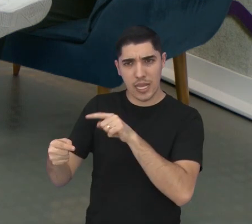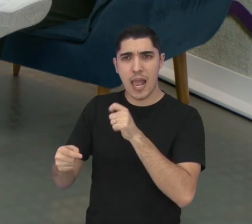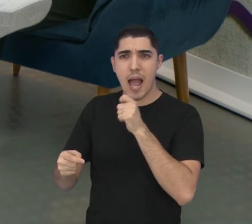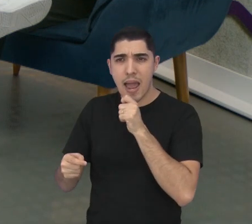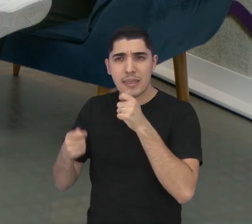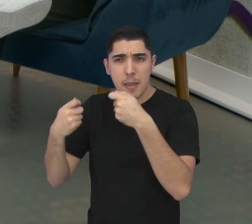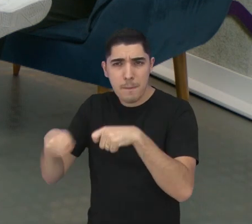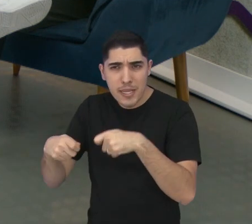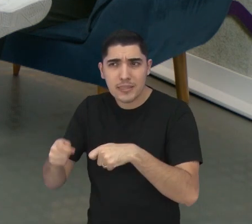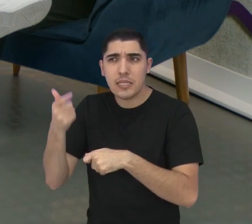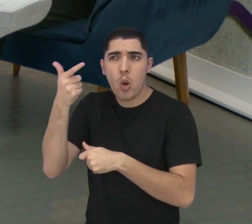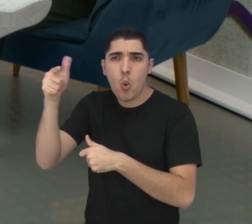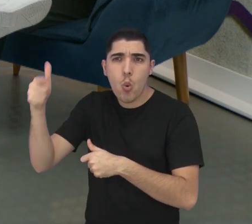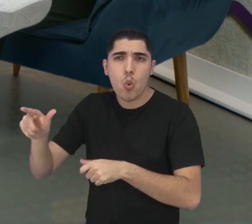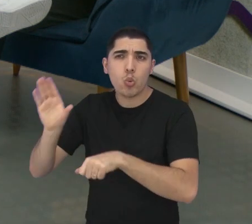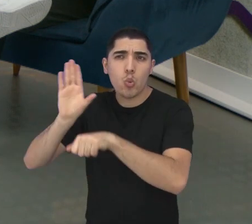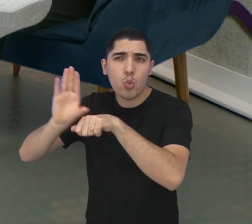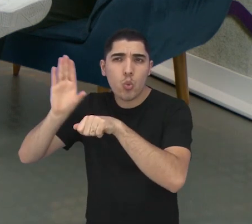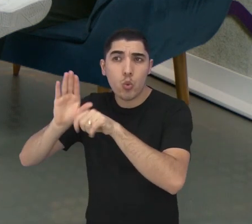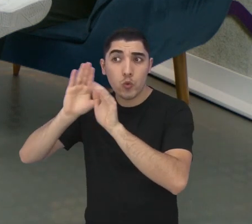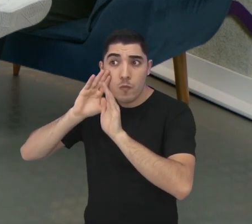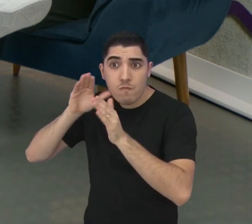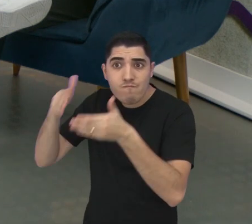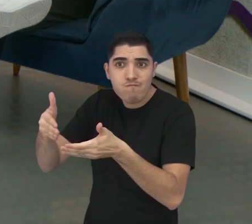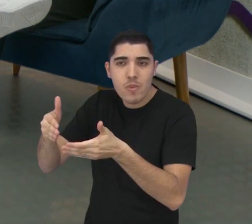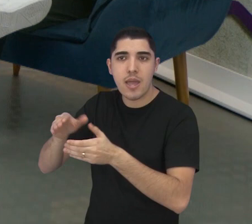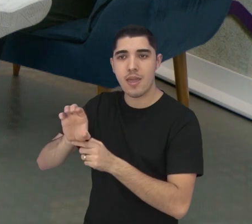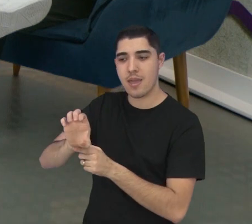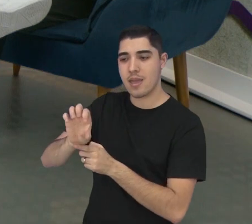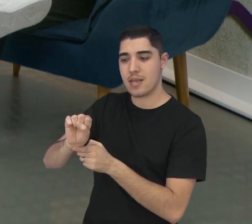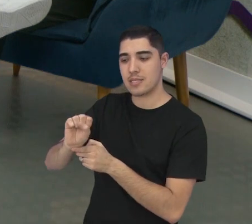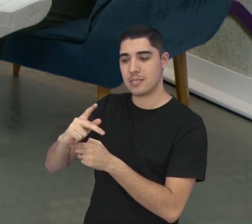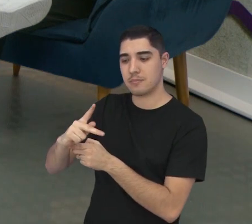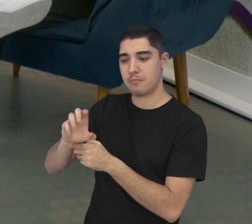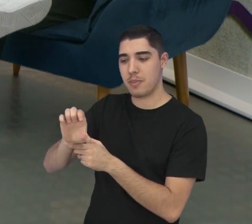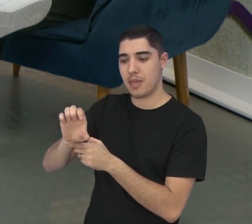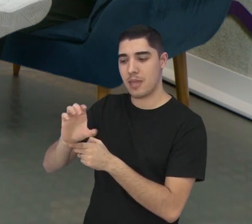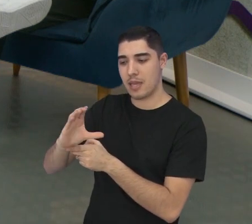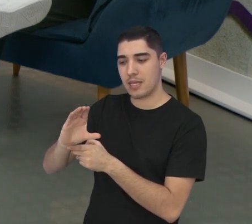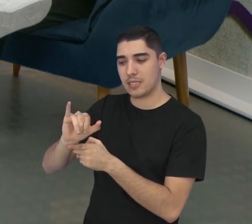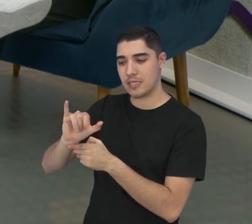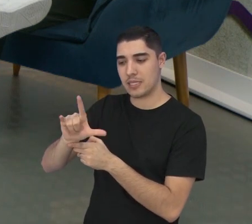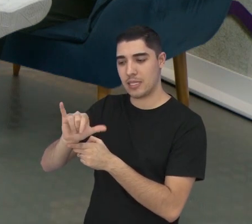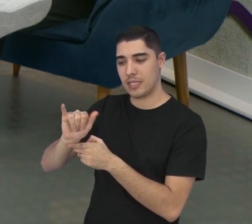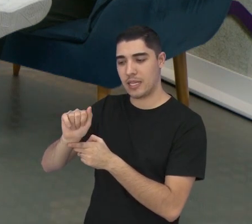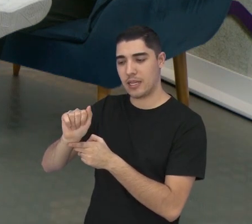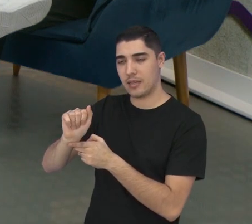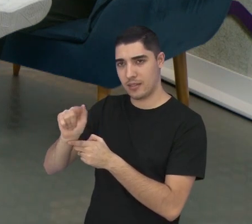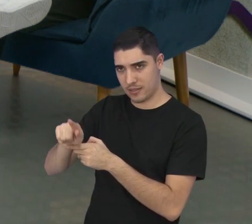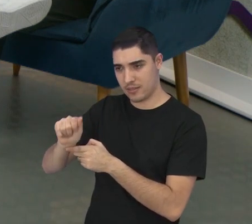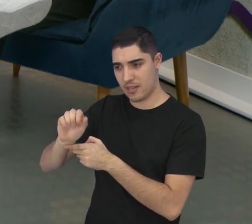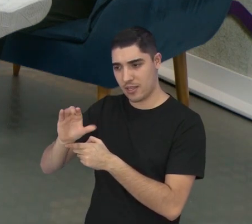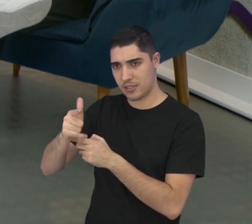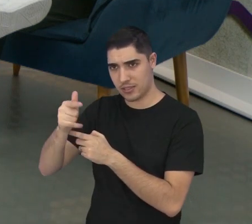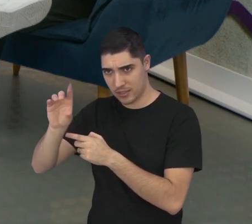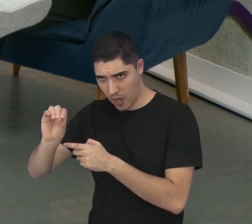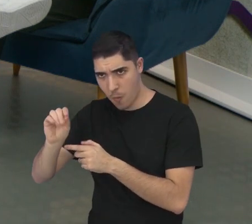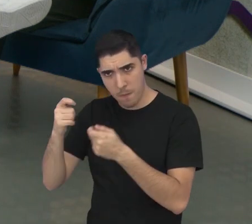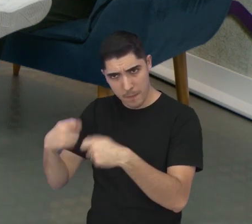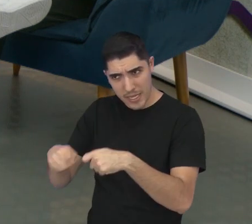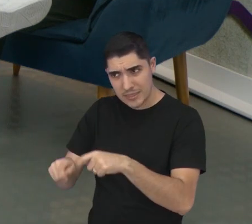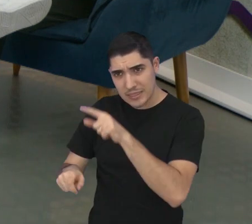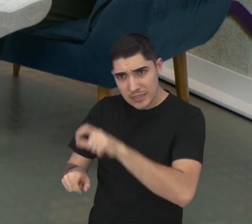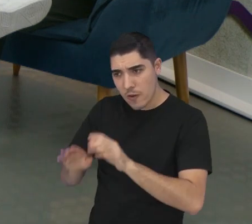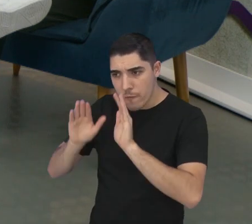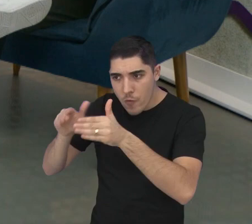dessa área, ele precisa ainda se especializar em alguma outra especificidade? Uhum. Ele precisa